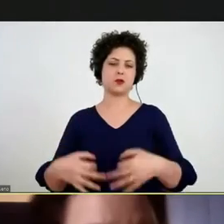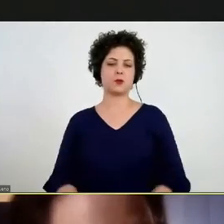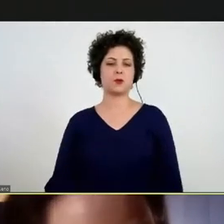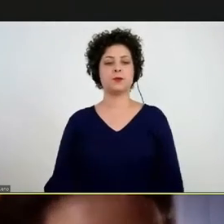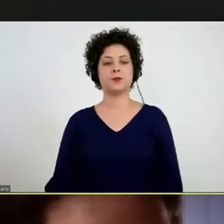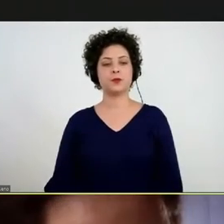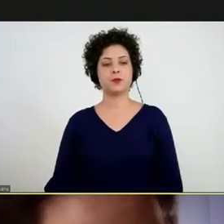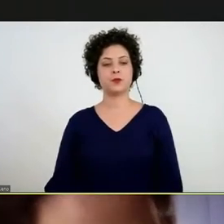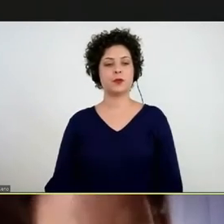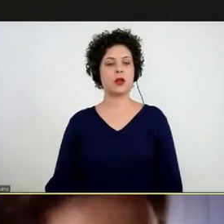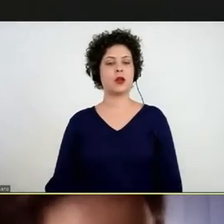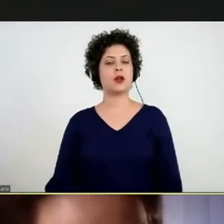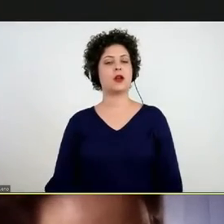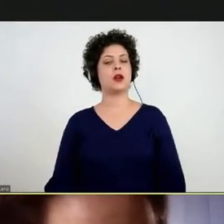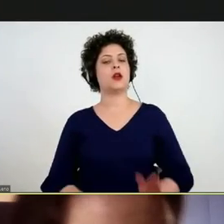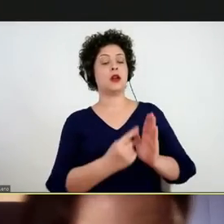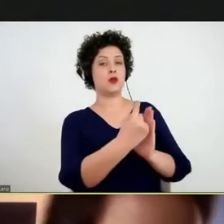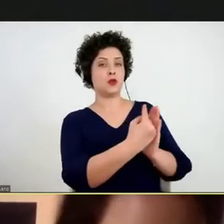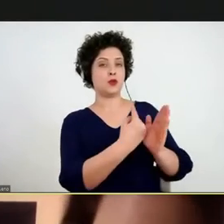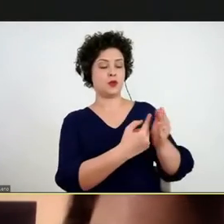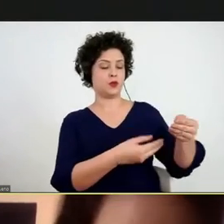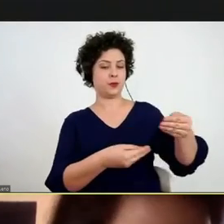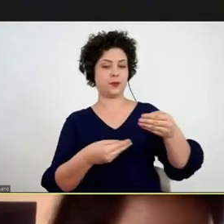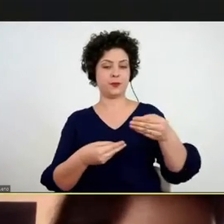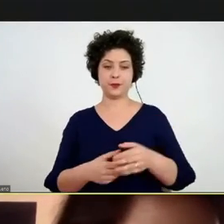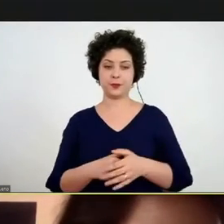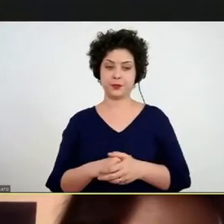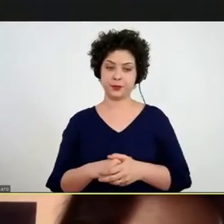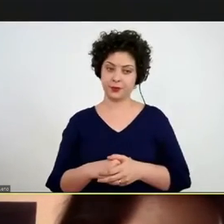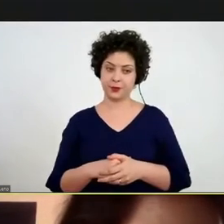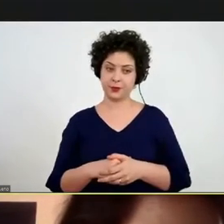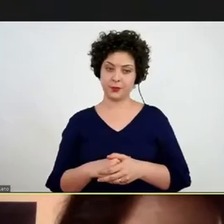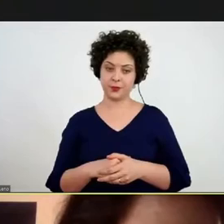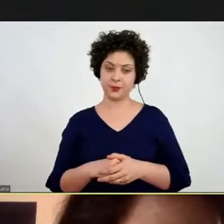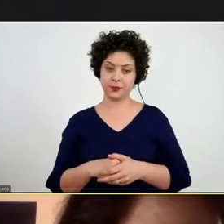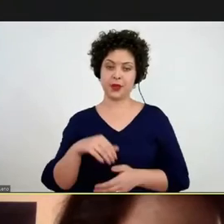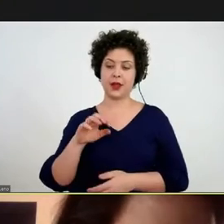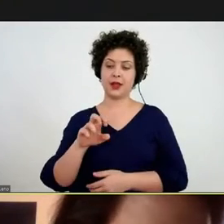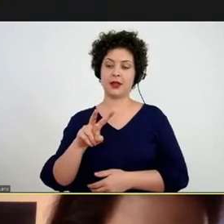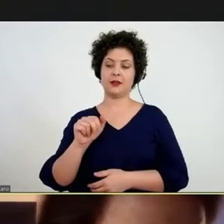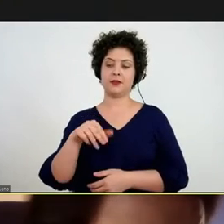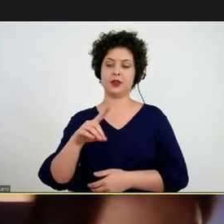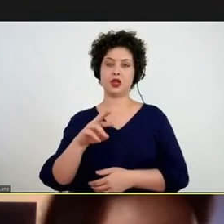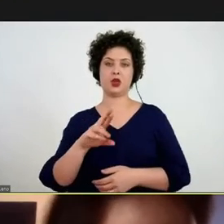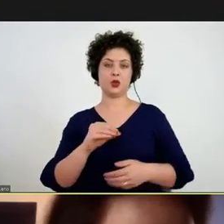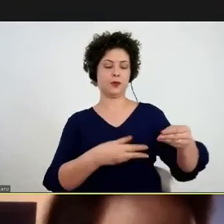Uma das perguntas que aqui o Evandro está fazendo